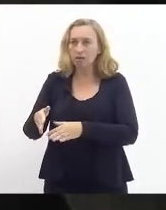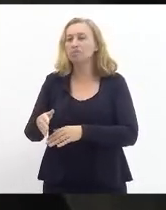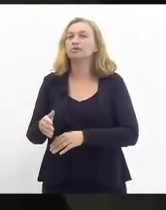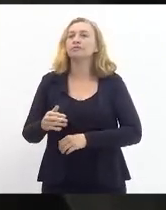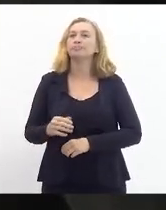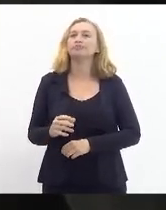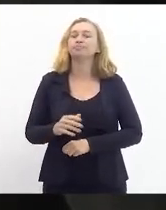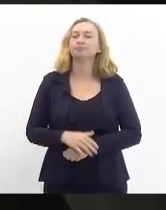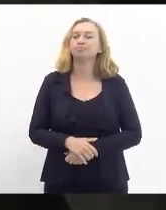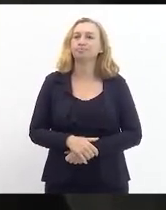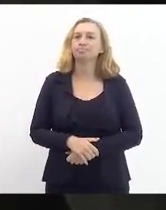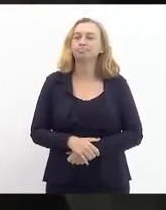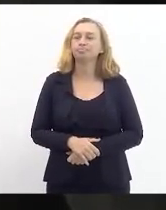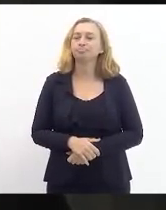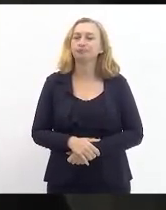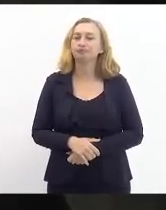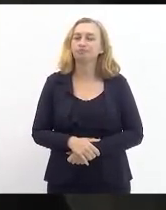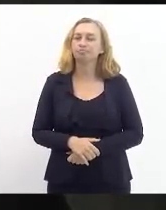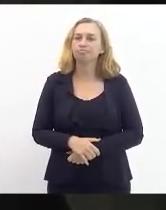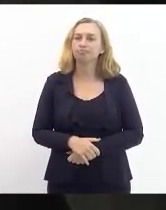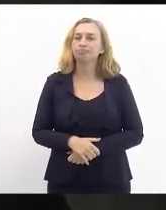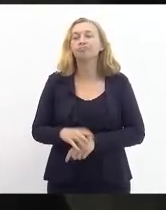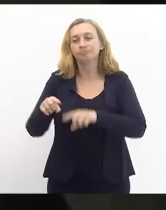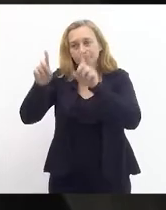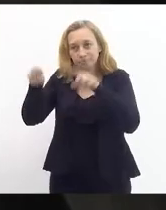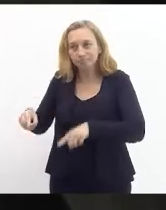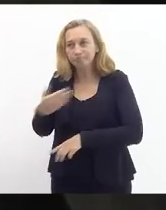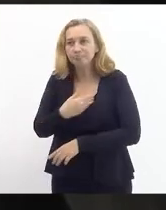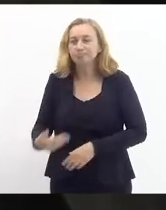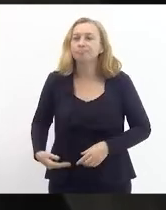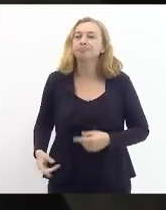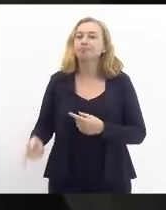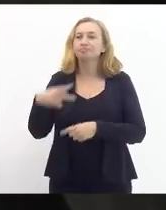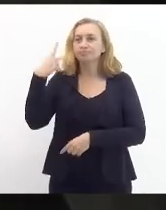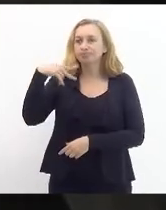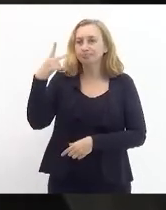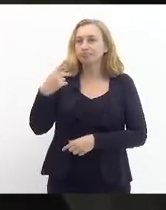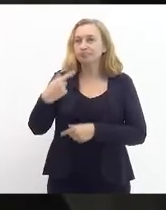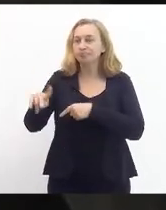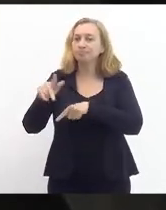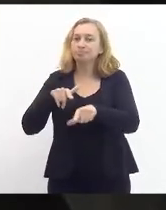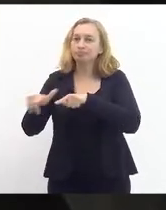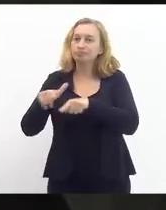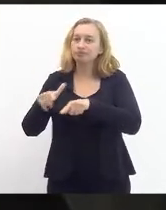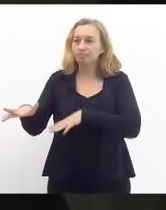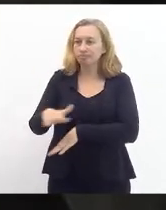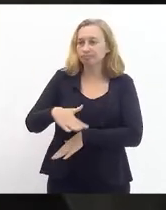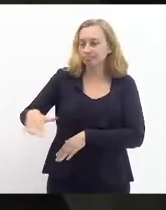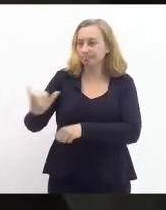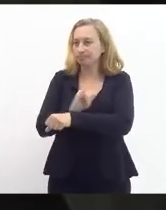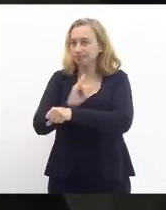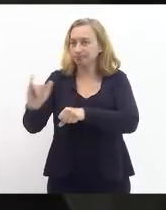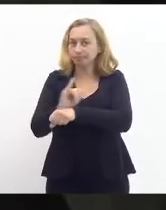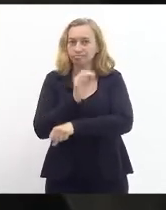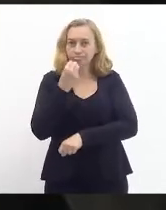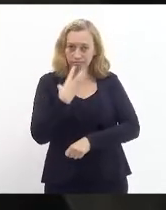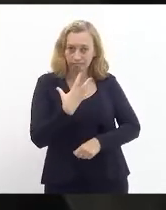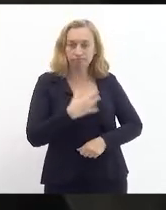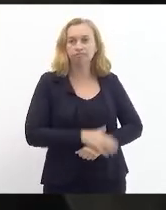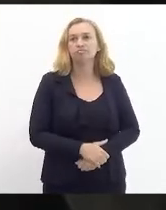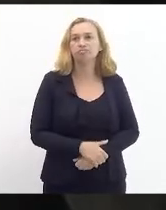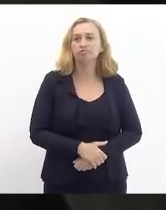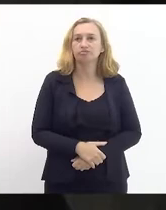preservar seus órgãos seus servidores suas políticas seus serviços para atuar nas áreas estratégicas pois bem